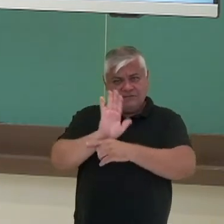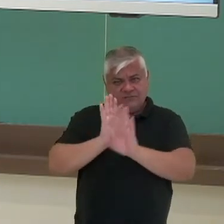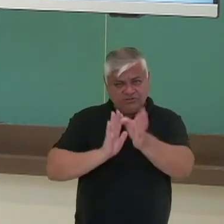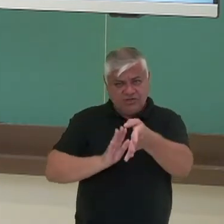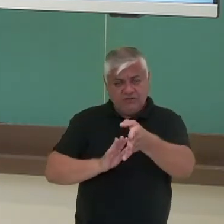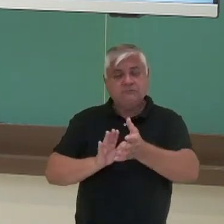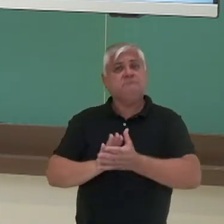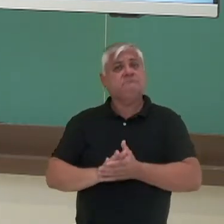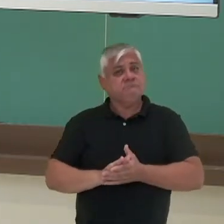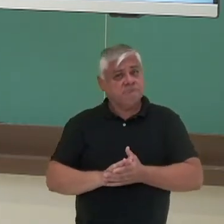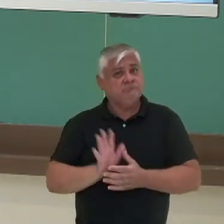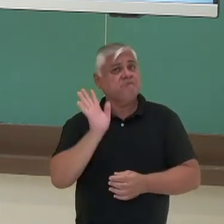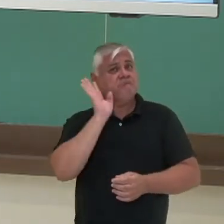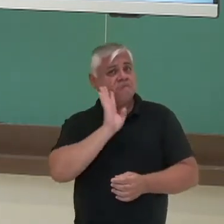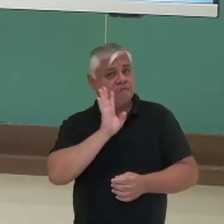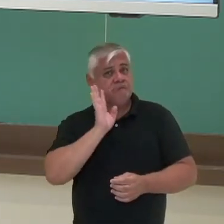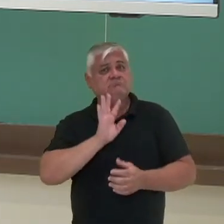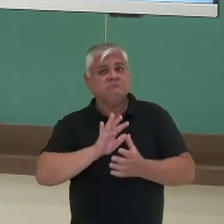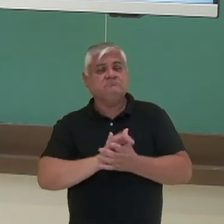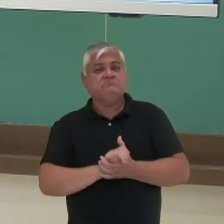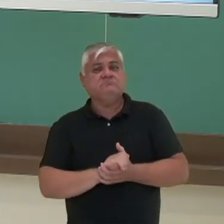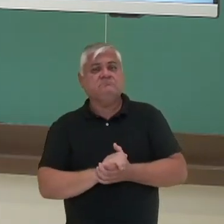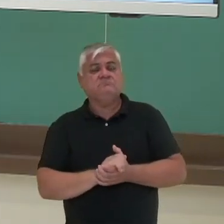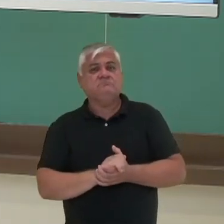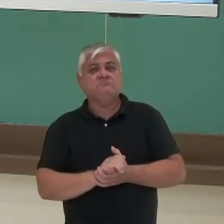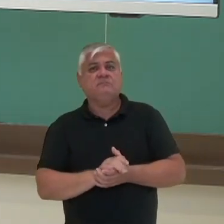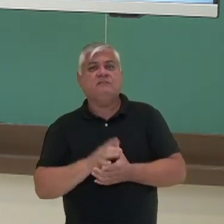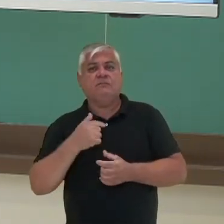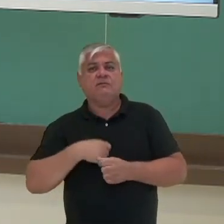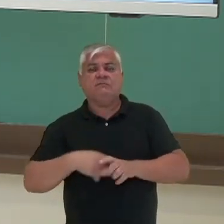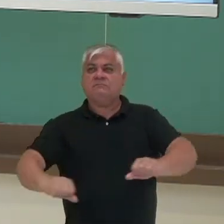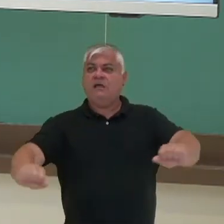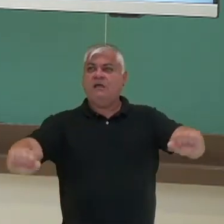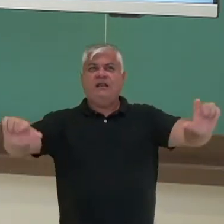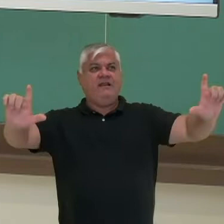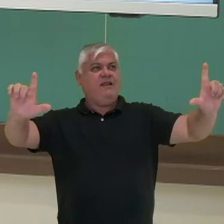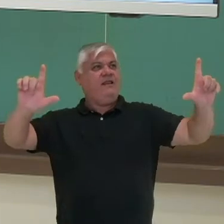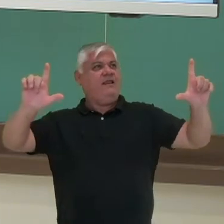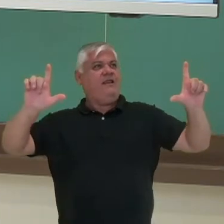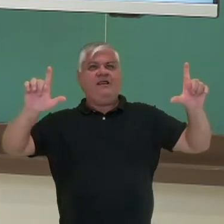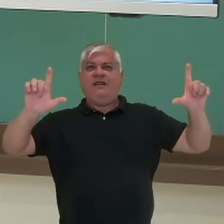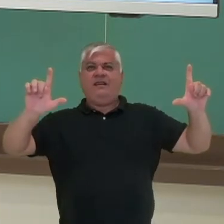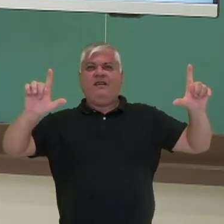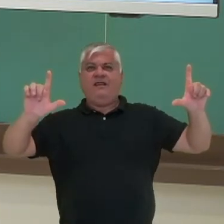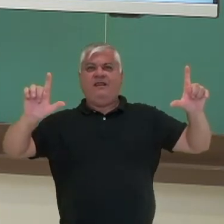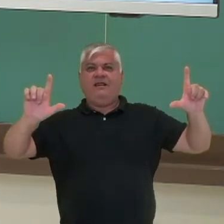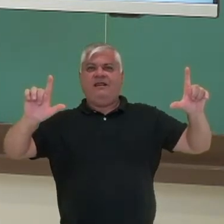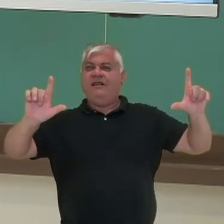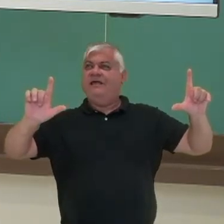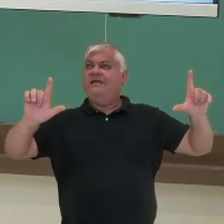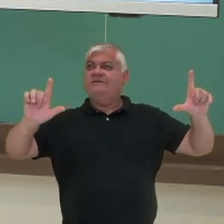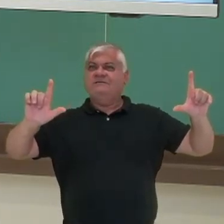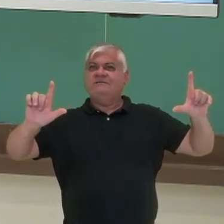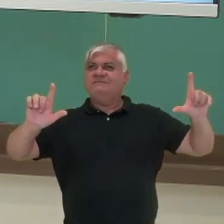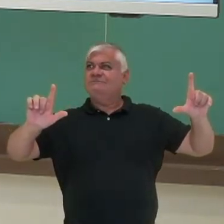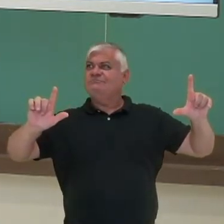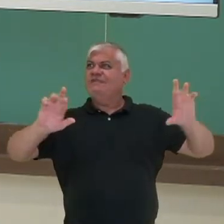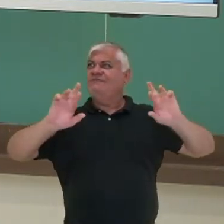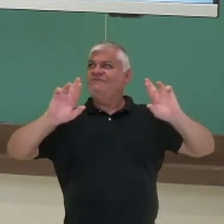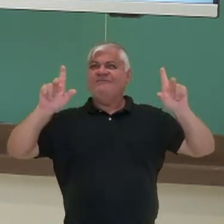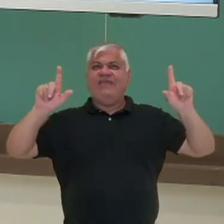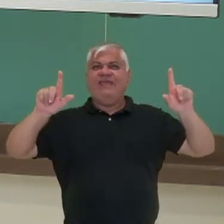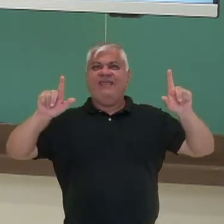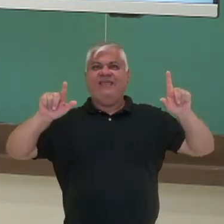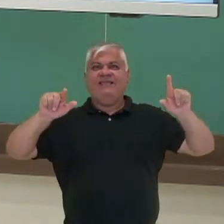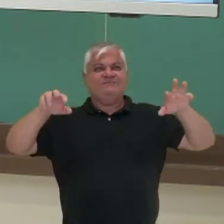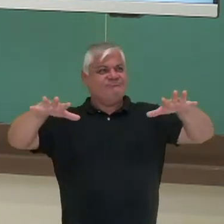legal, é interessante, não é mesmo? Então aquela tela, né? O som é tudo diferente, não é a mesma coisa do